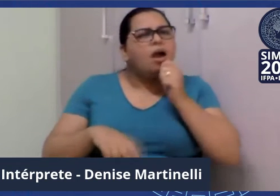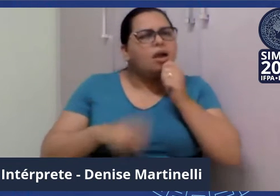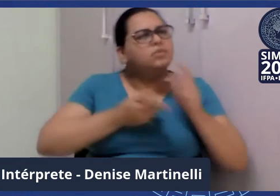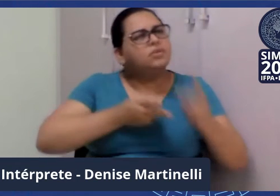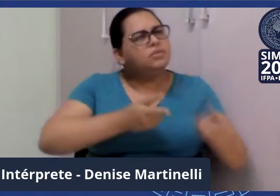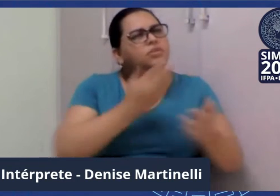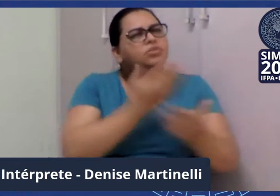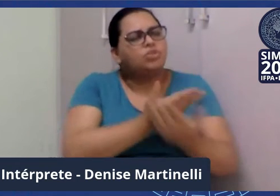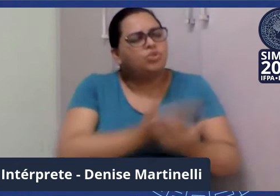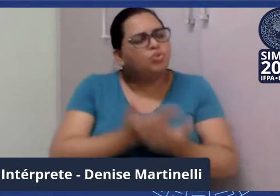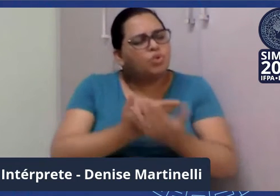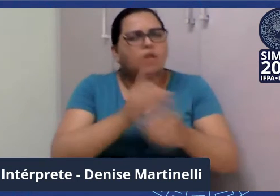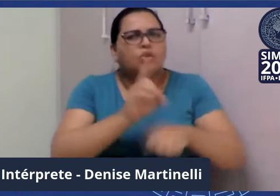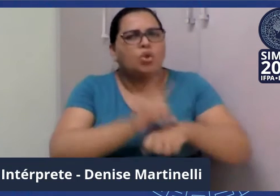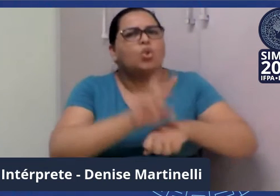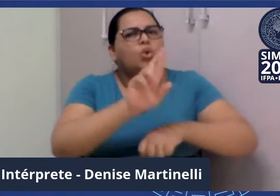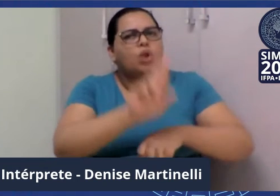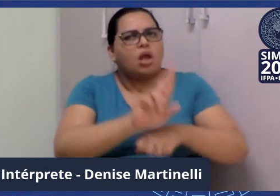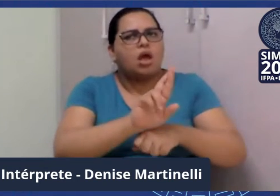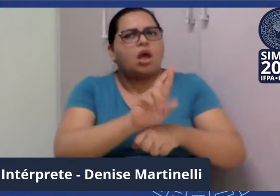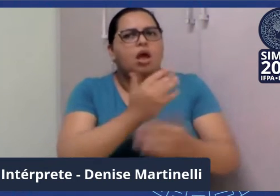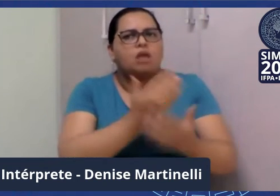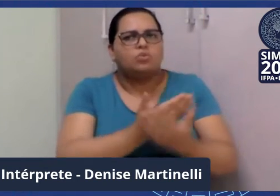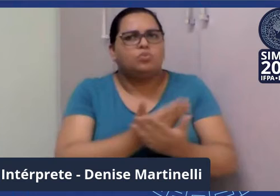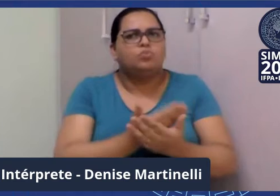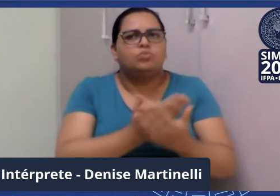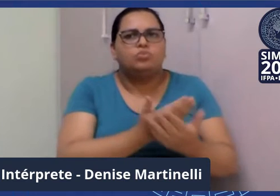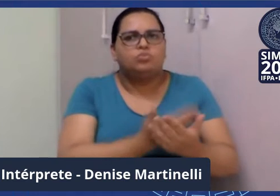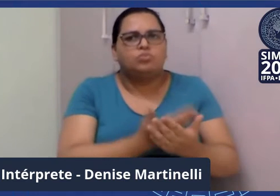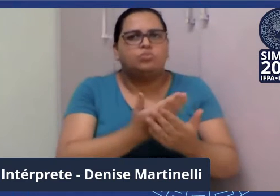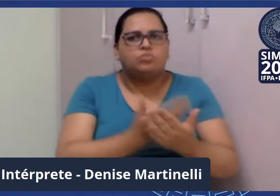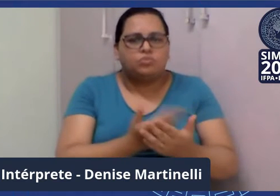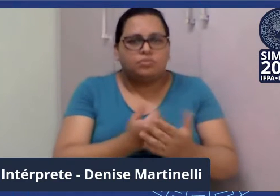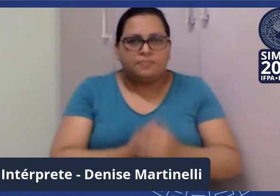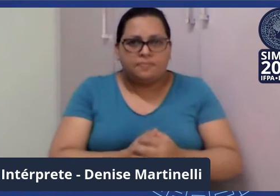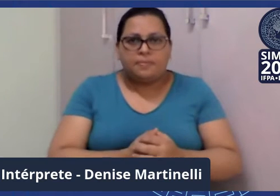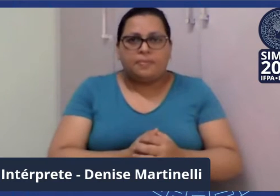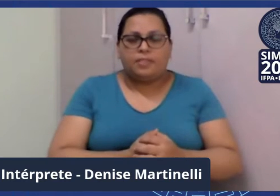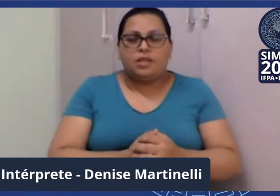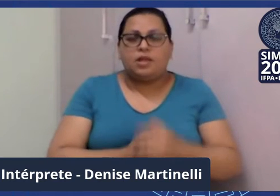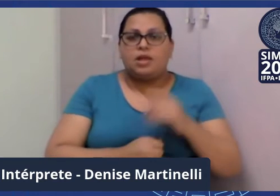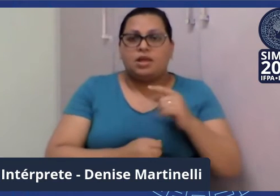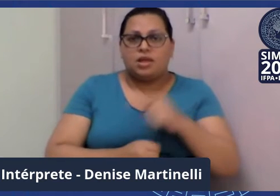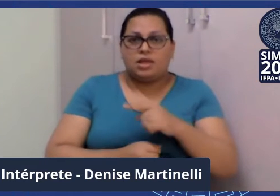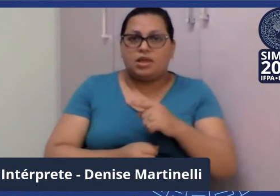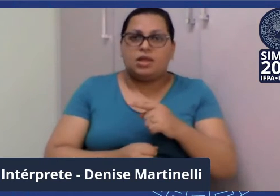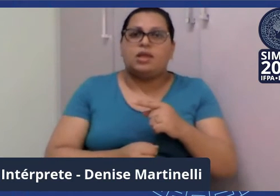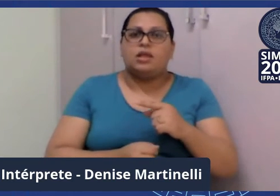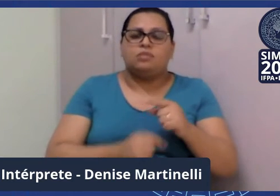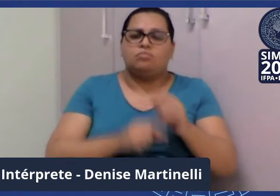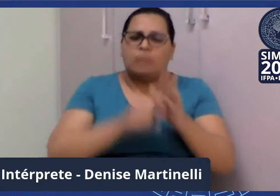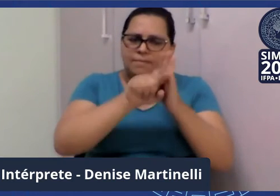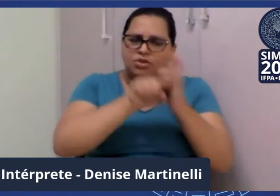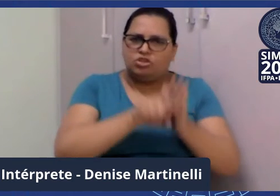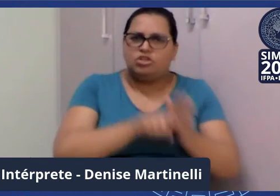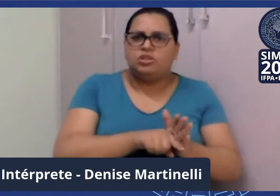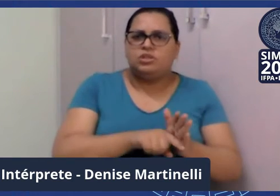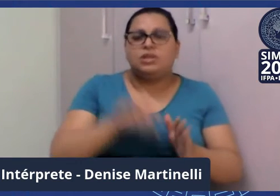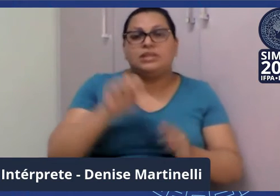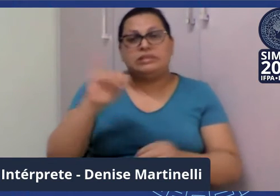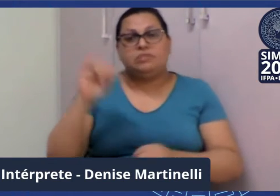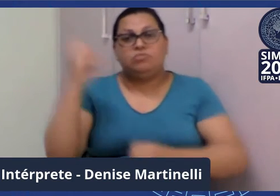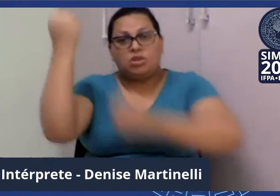positiva, o próximo passo seria o quê? A gente dá esse subsídio e a indústria de ração que se interessar em produzir,